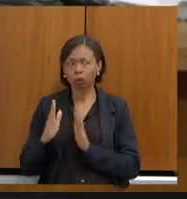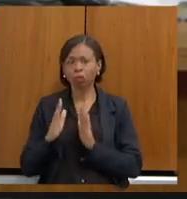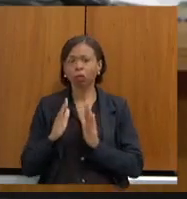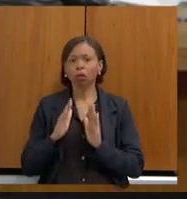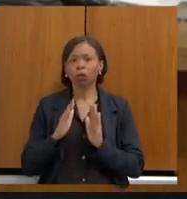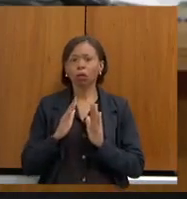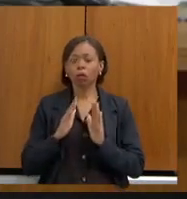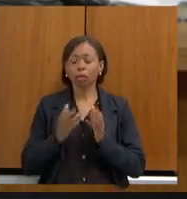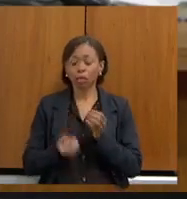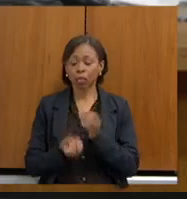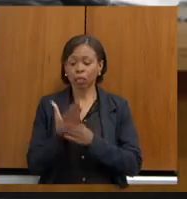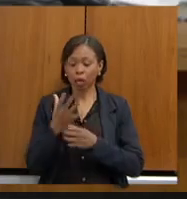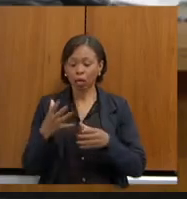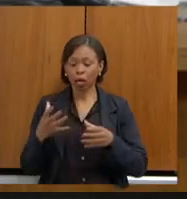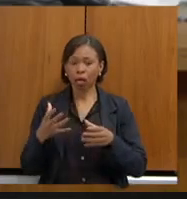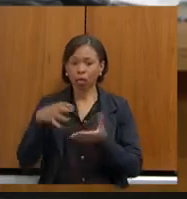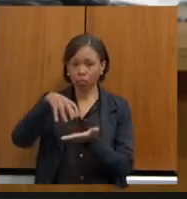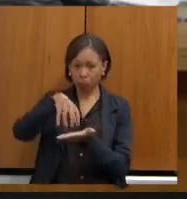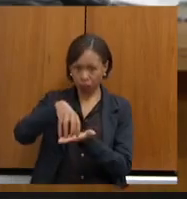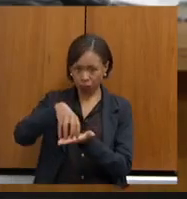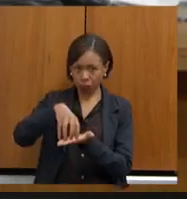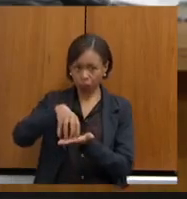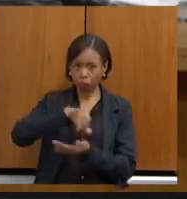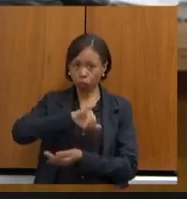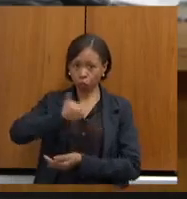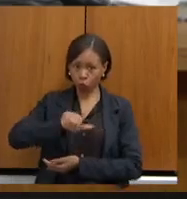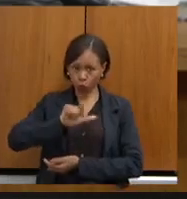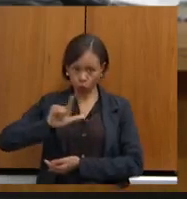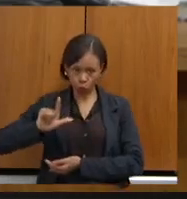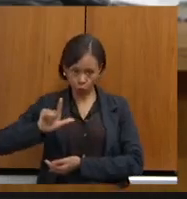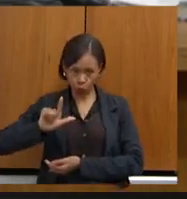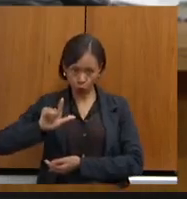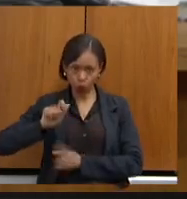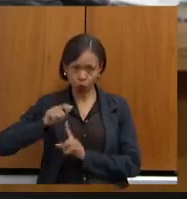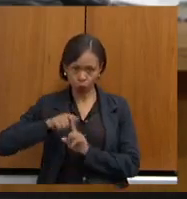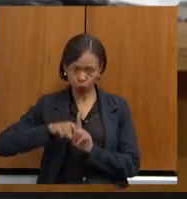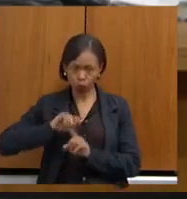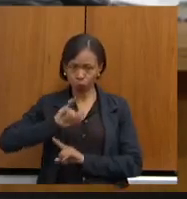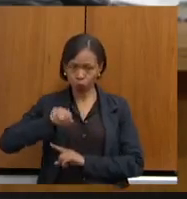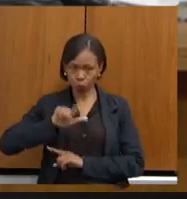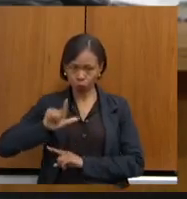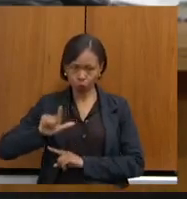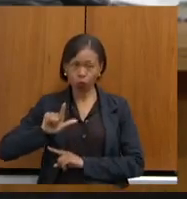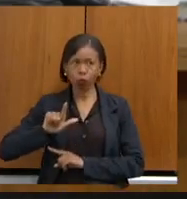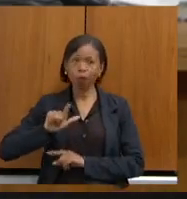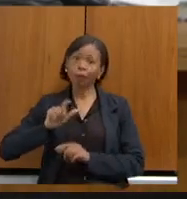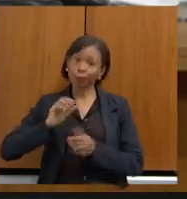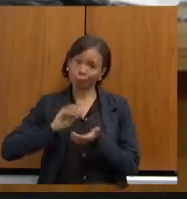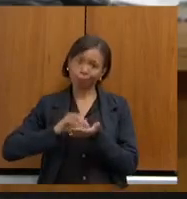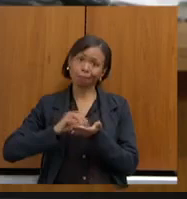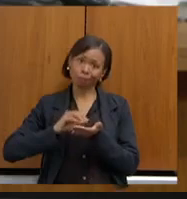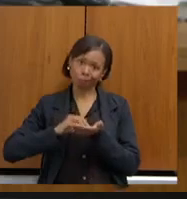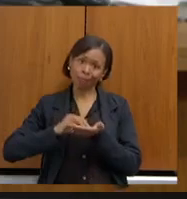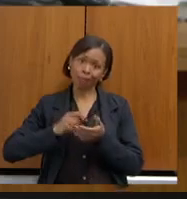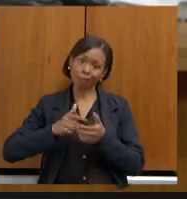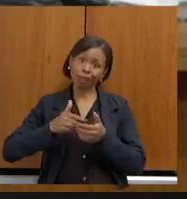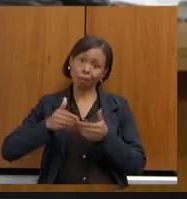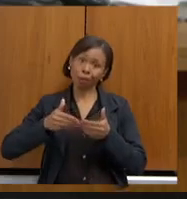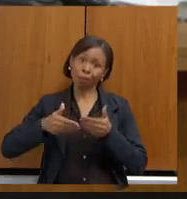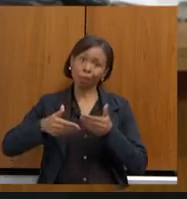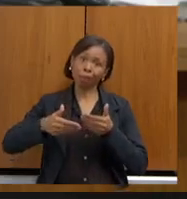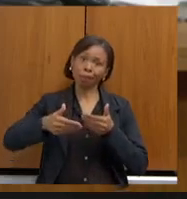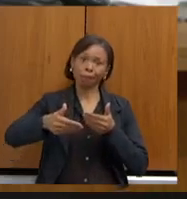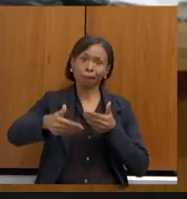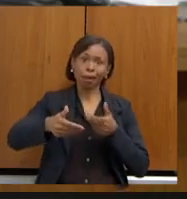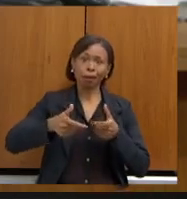a central no mês de julho é temos ainda que avançar repito nessa expansão